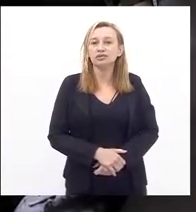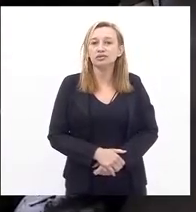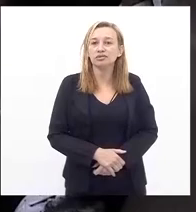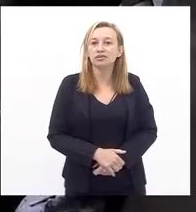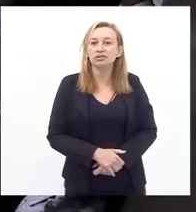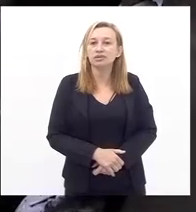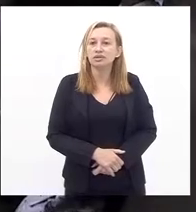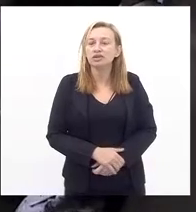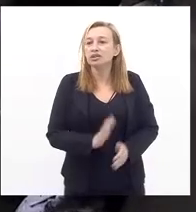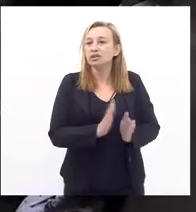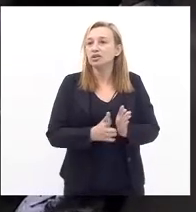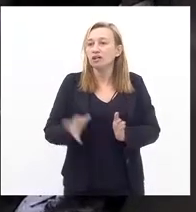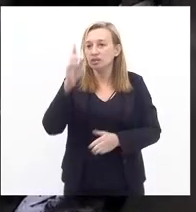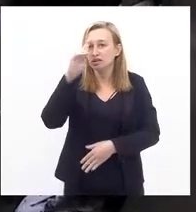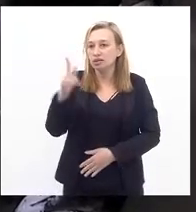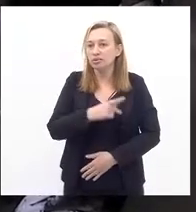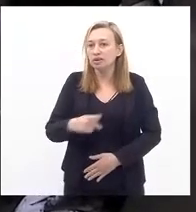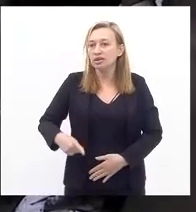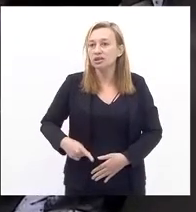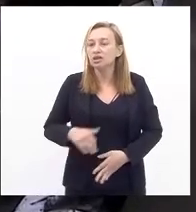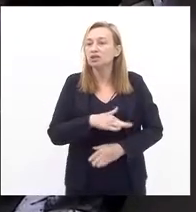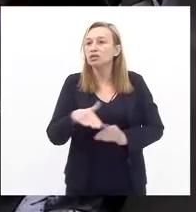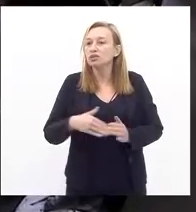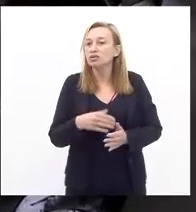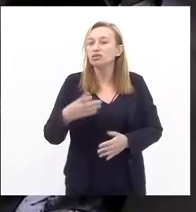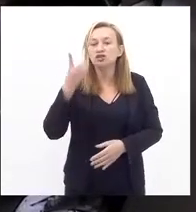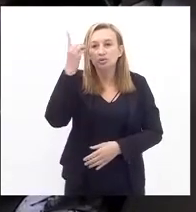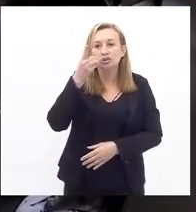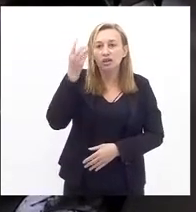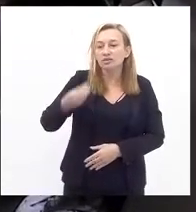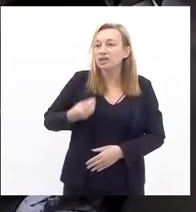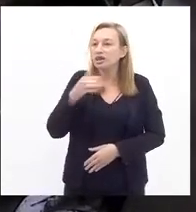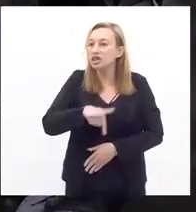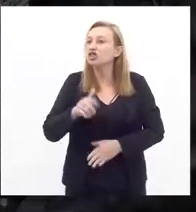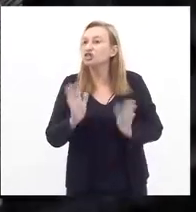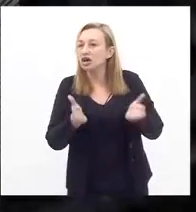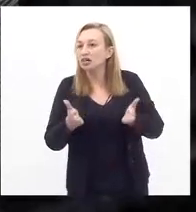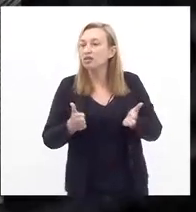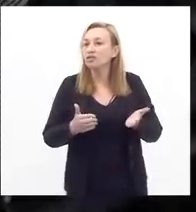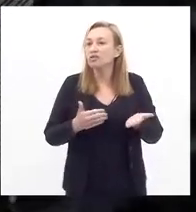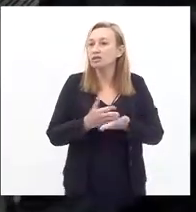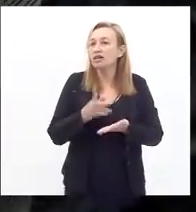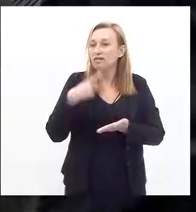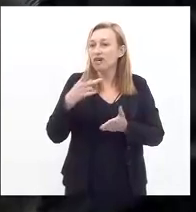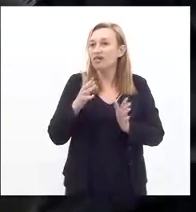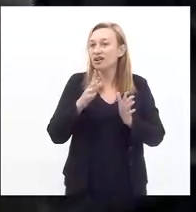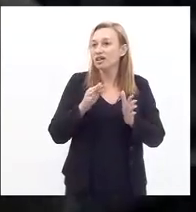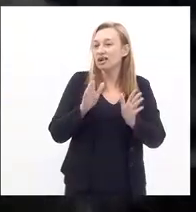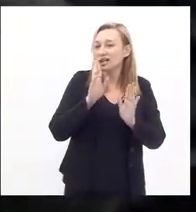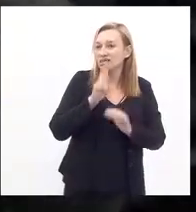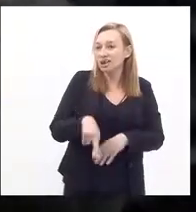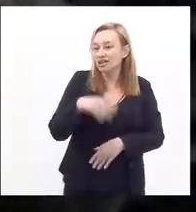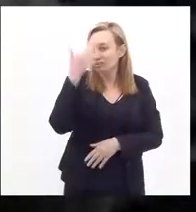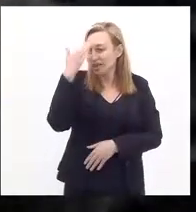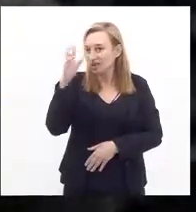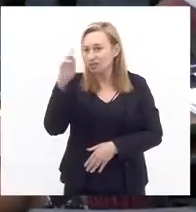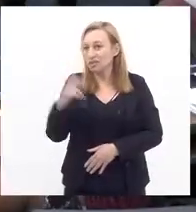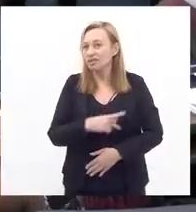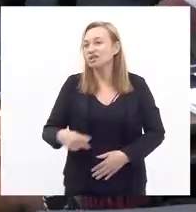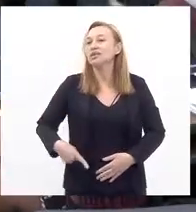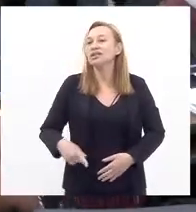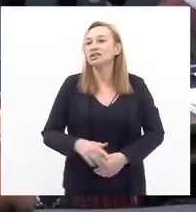a questão de ordem presidente todos os deputados presentes já botaram acho que já tá na hora de declarar o resultado Obrigado